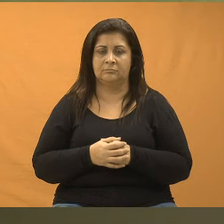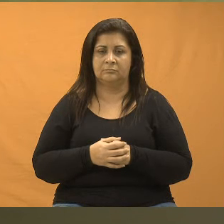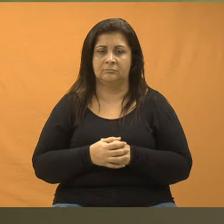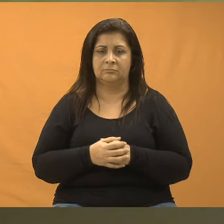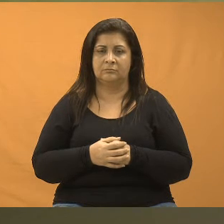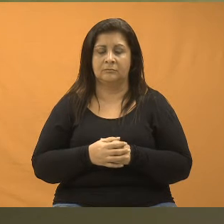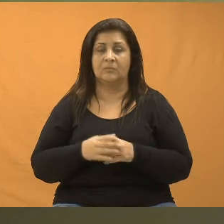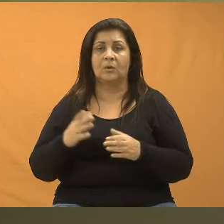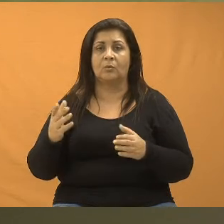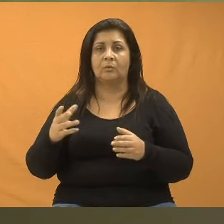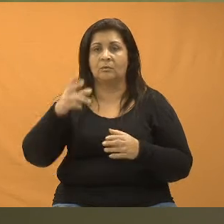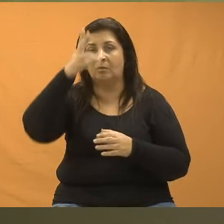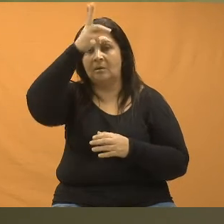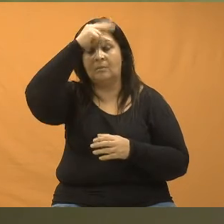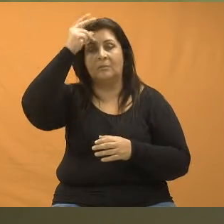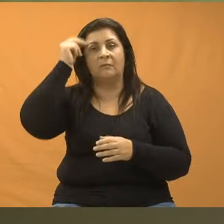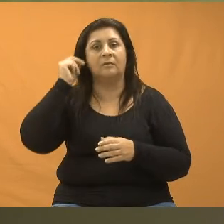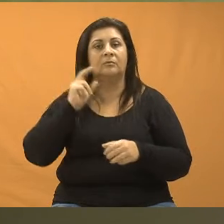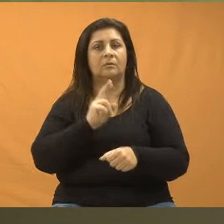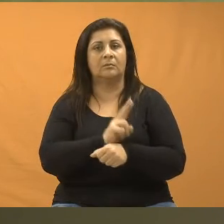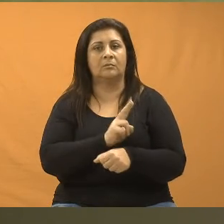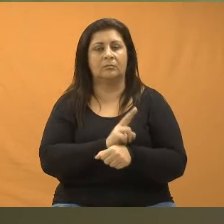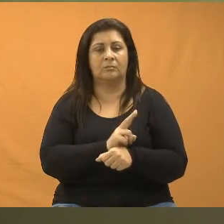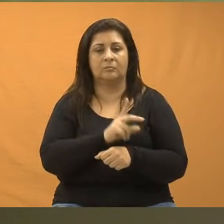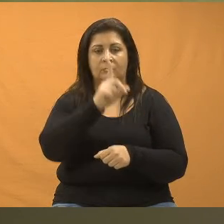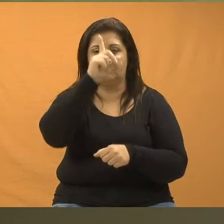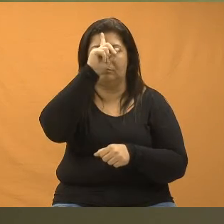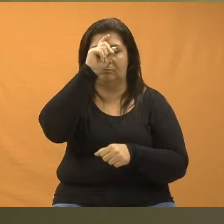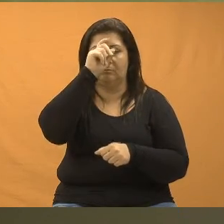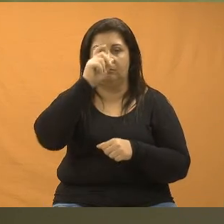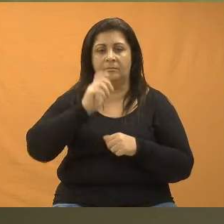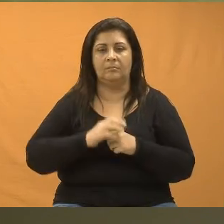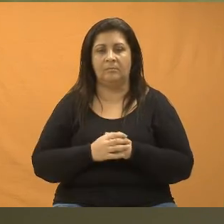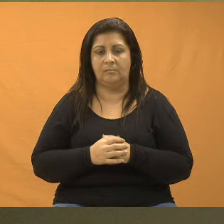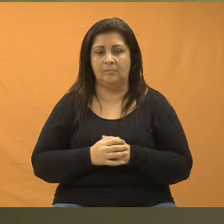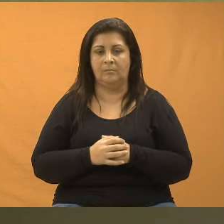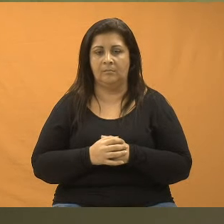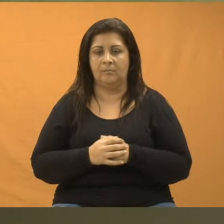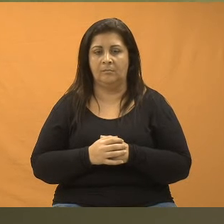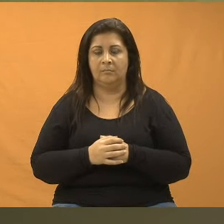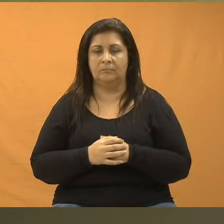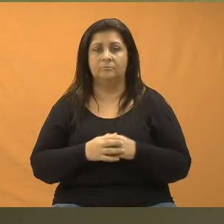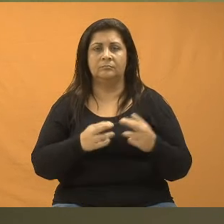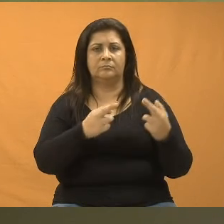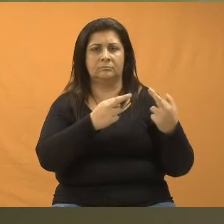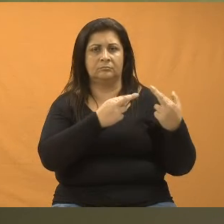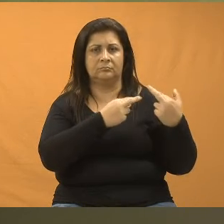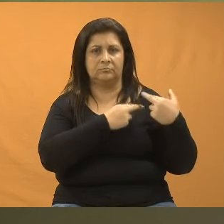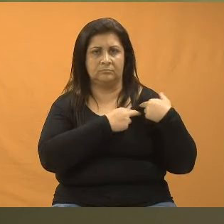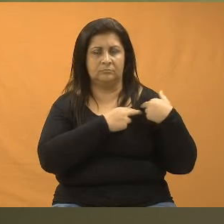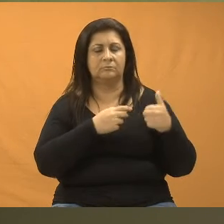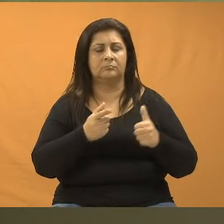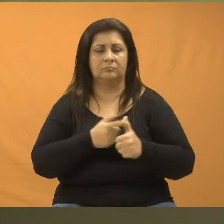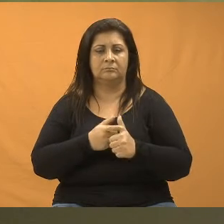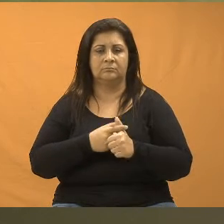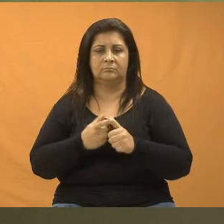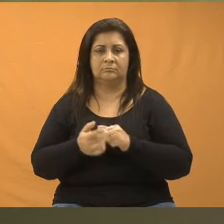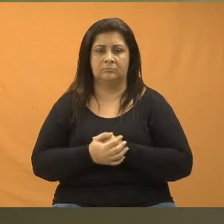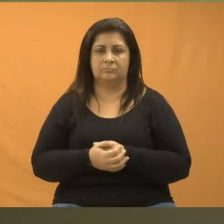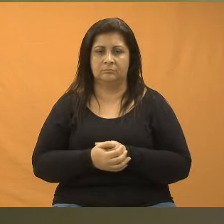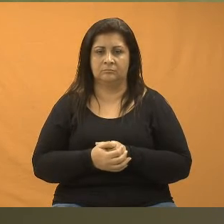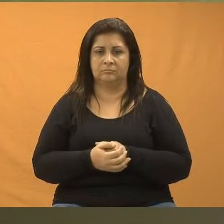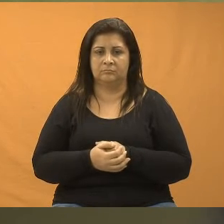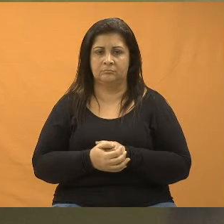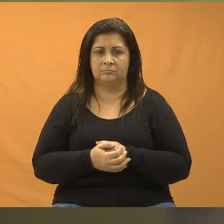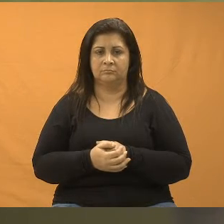o município era gestor da Santa Casa. Então, o município já é o responsável por essa dívida. Então, não vai ser